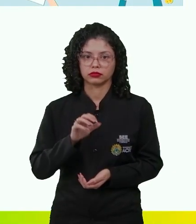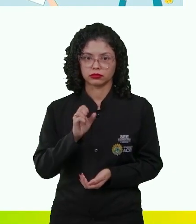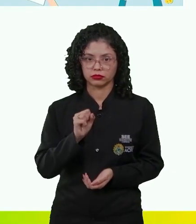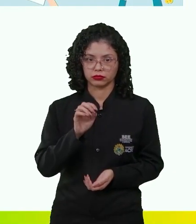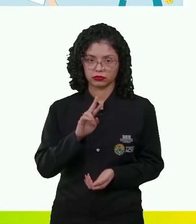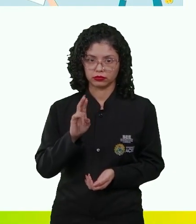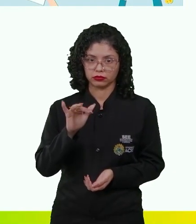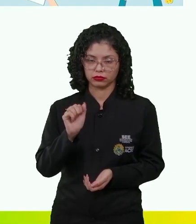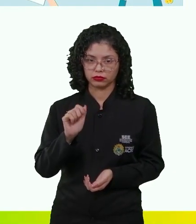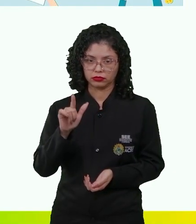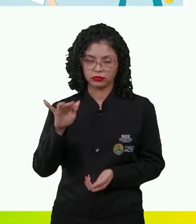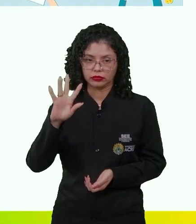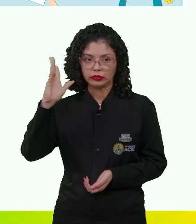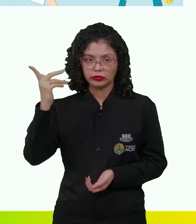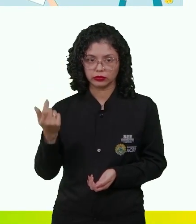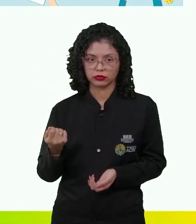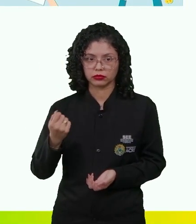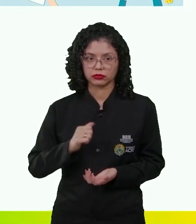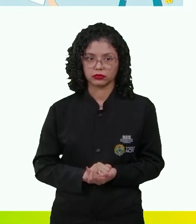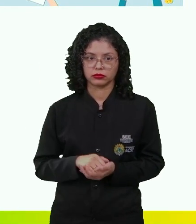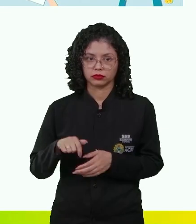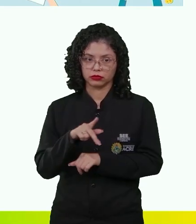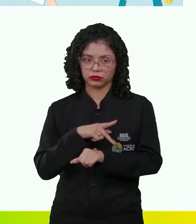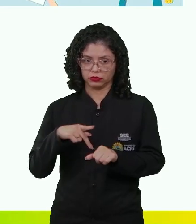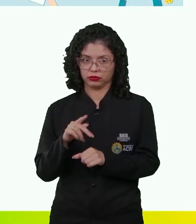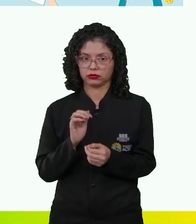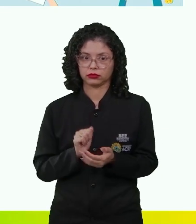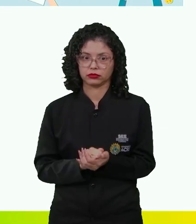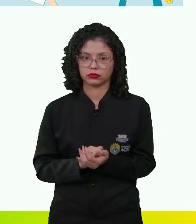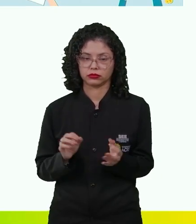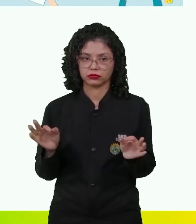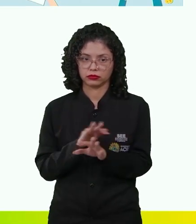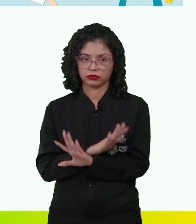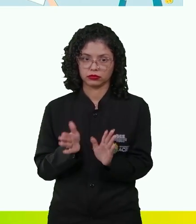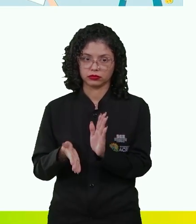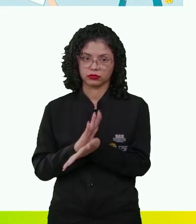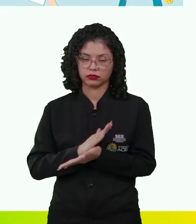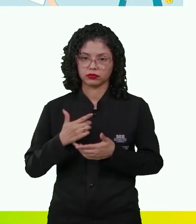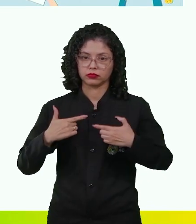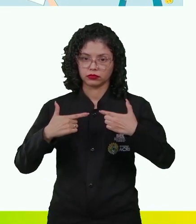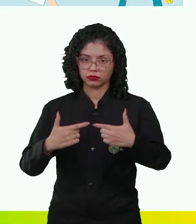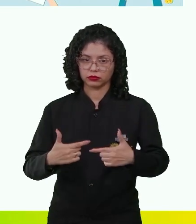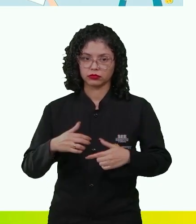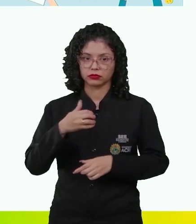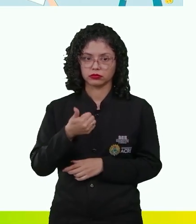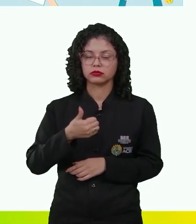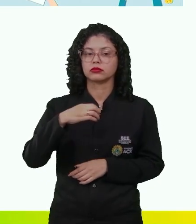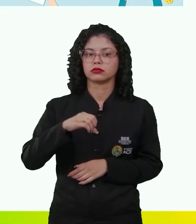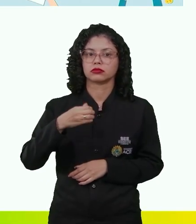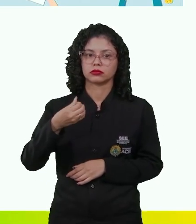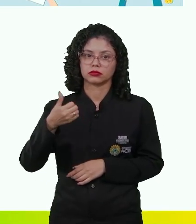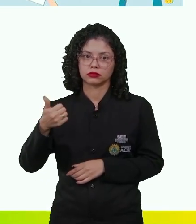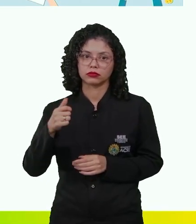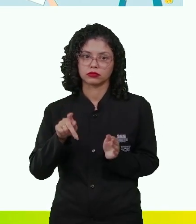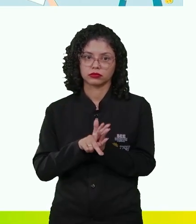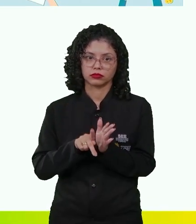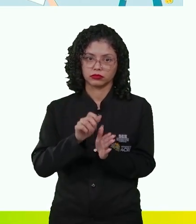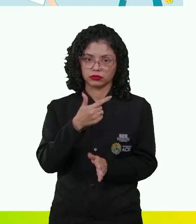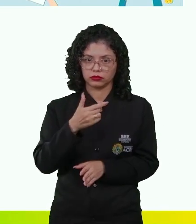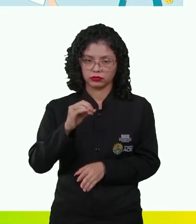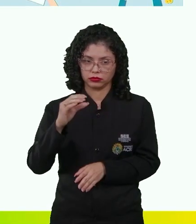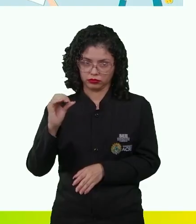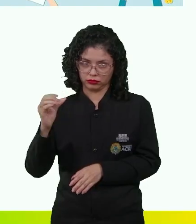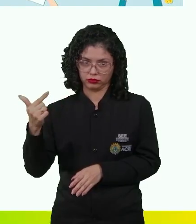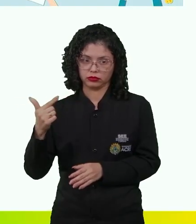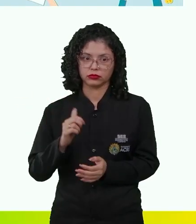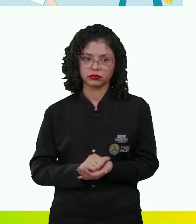Serra Leoa, na África. É um país devastado pela Guerra Civil, entre 1991 e 2002.